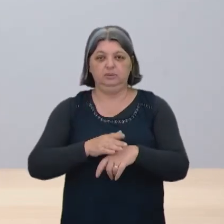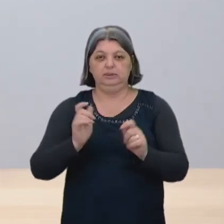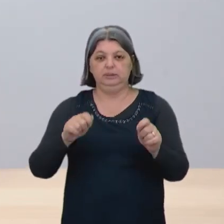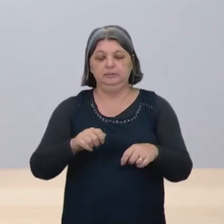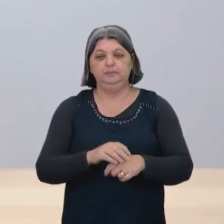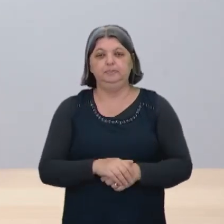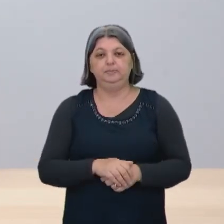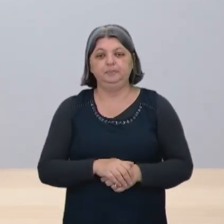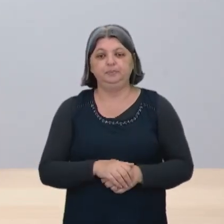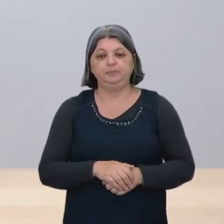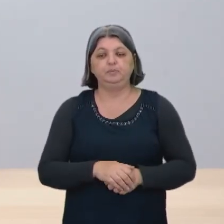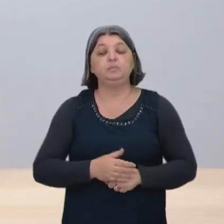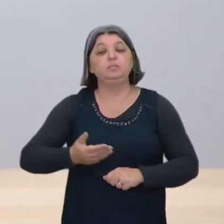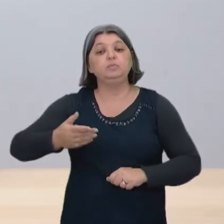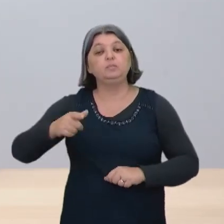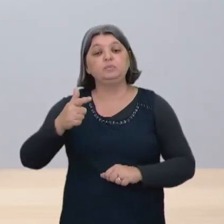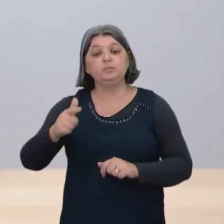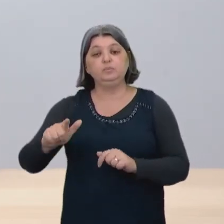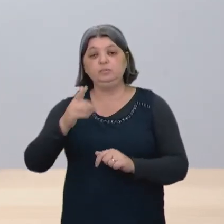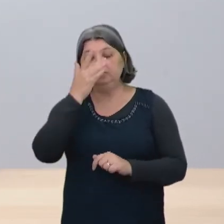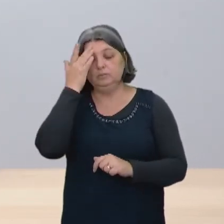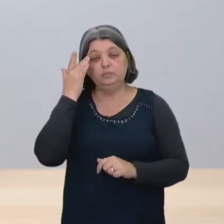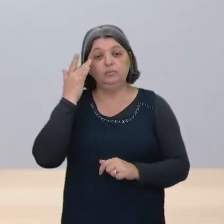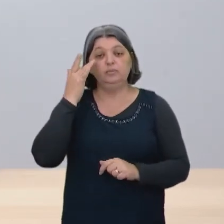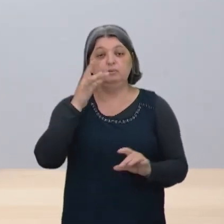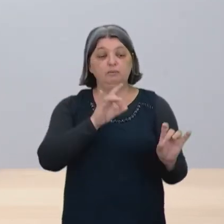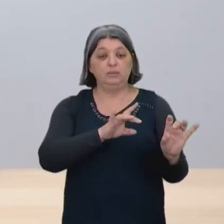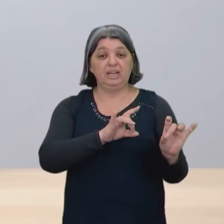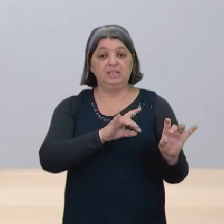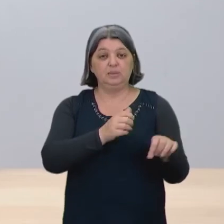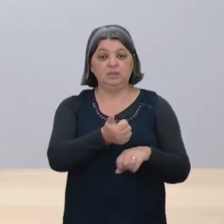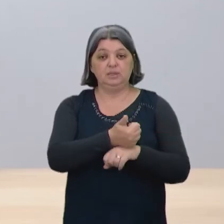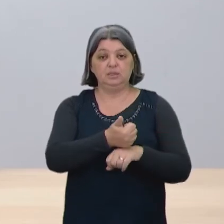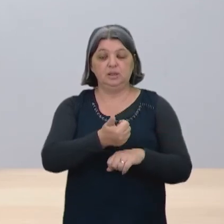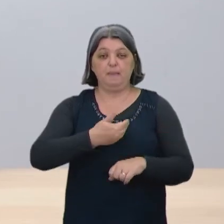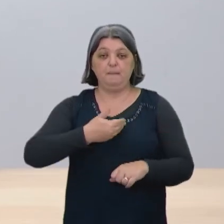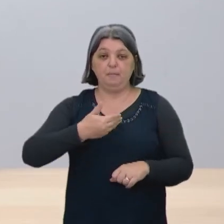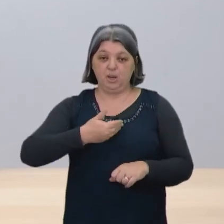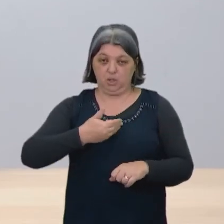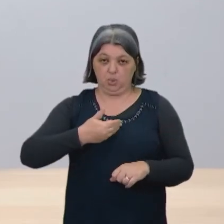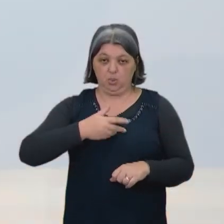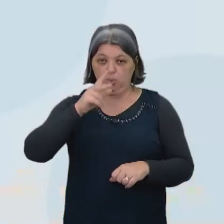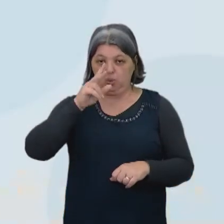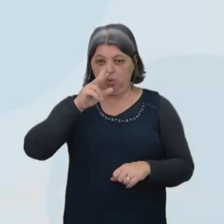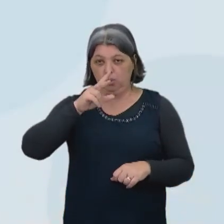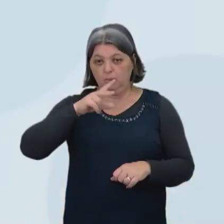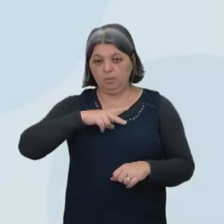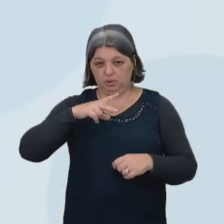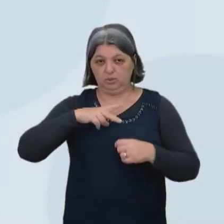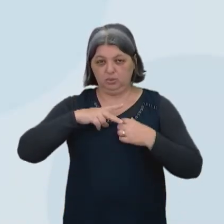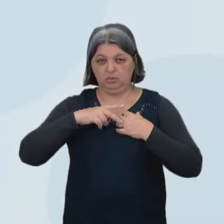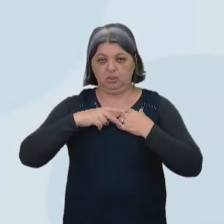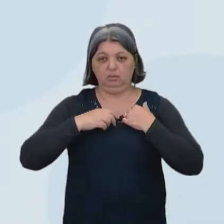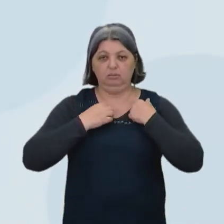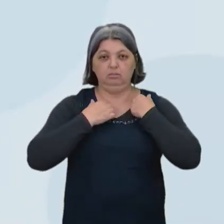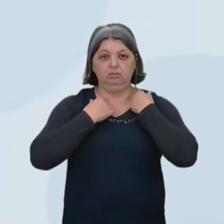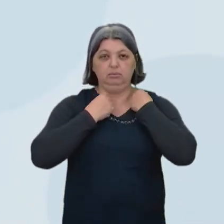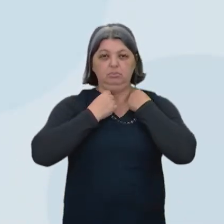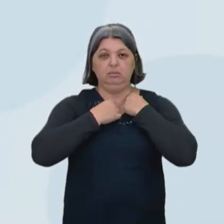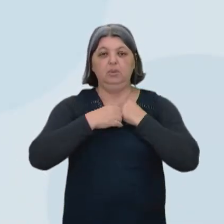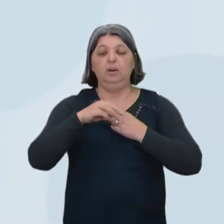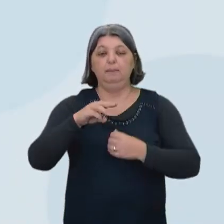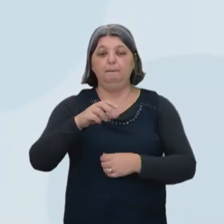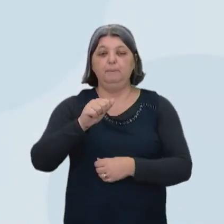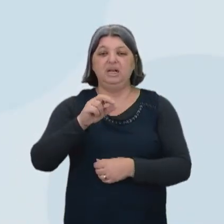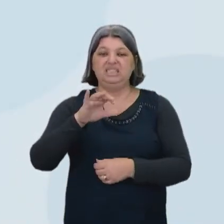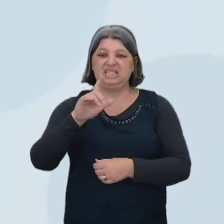terminar, eu trouxe também aqui o depoimento de um especialista, meu amigo pessoal, que é o Marcelo Nocelli. Ele é